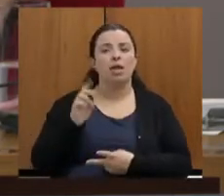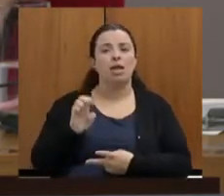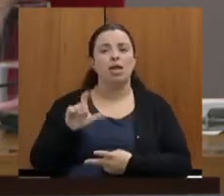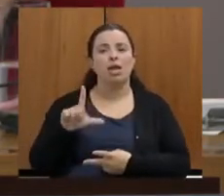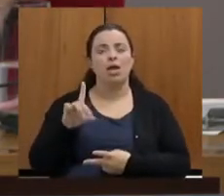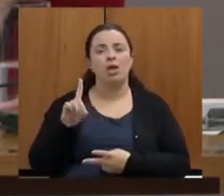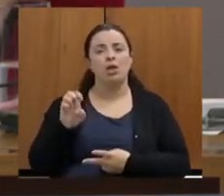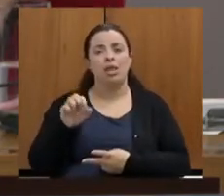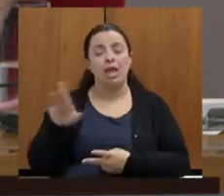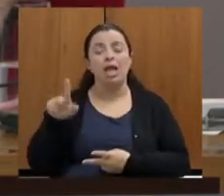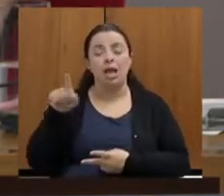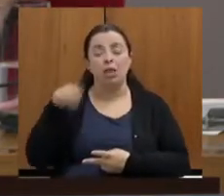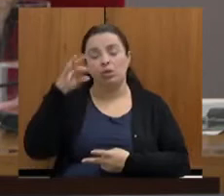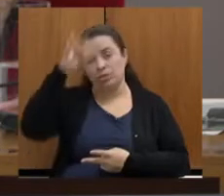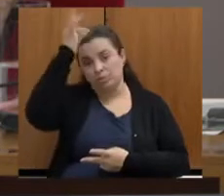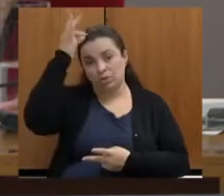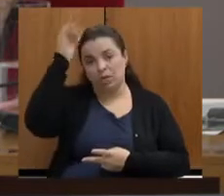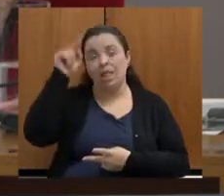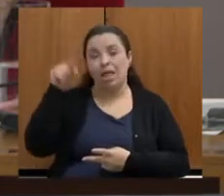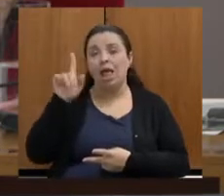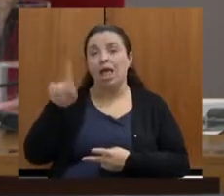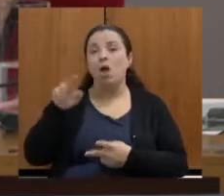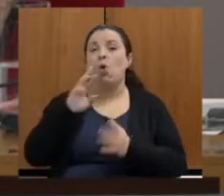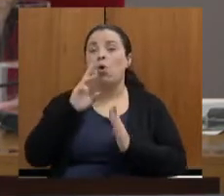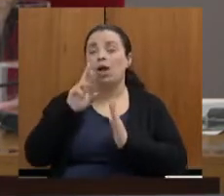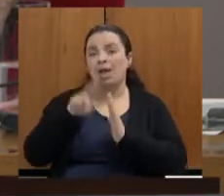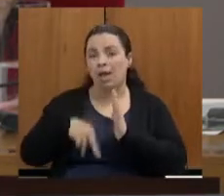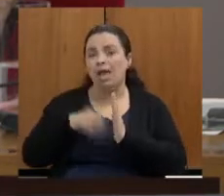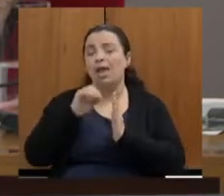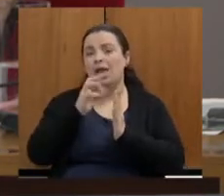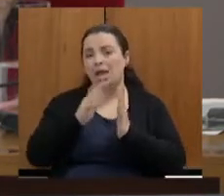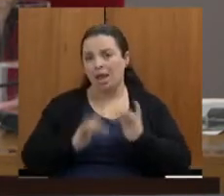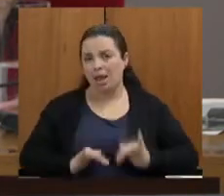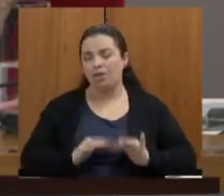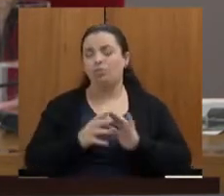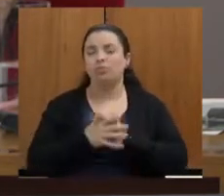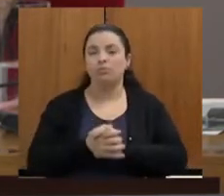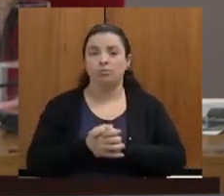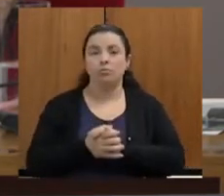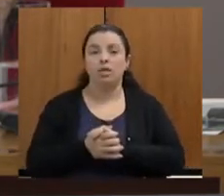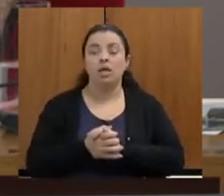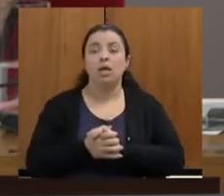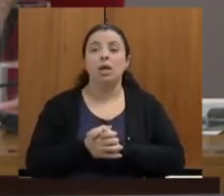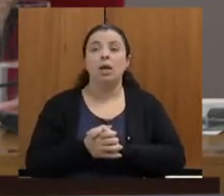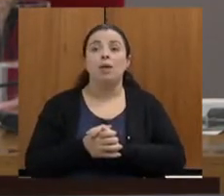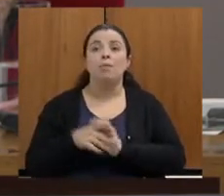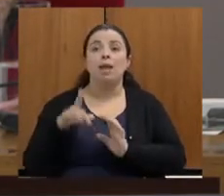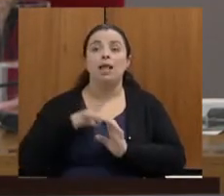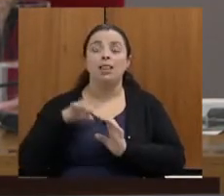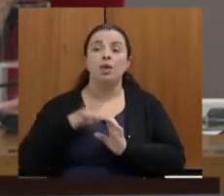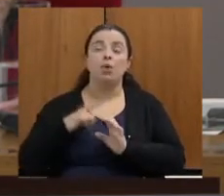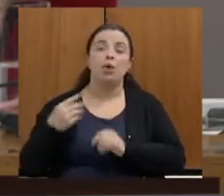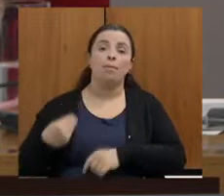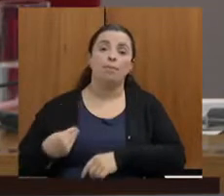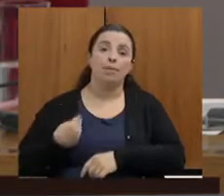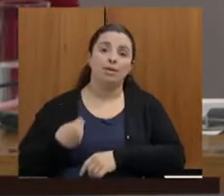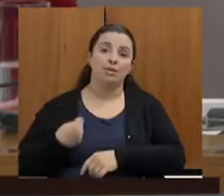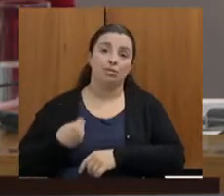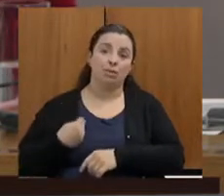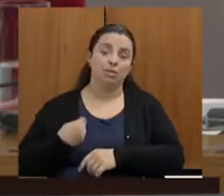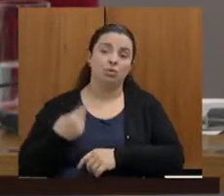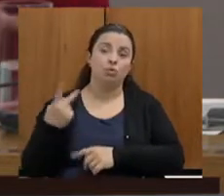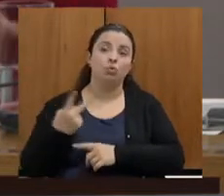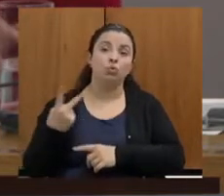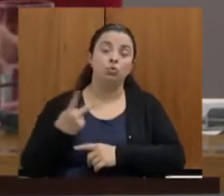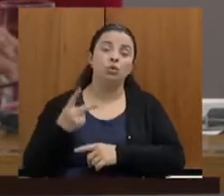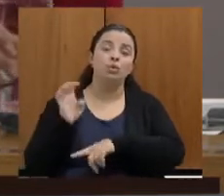partido dos trabalhadores ficou como relator isso para que nós fizesse uma composição entre os dois estados atingidos pelo creme Minas